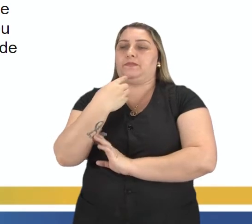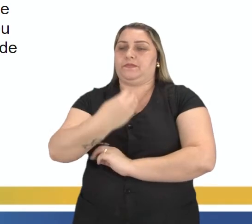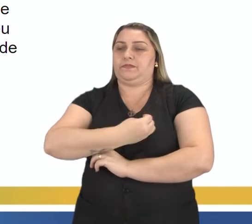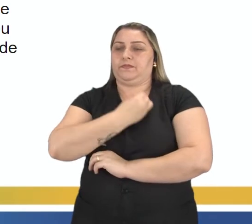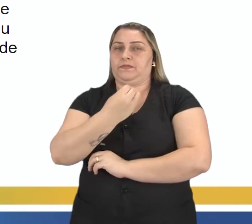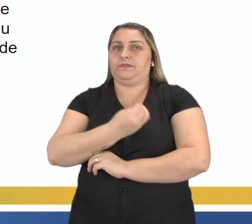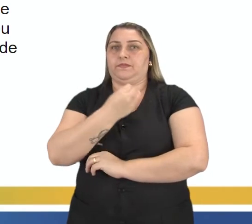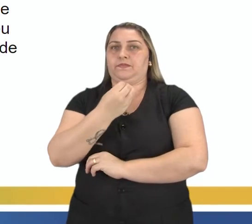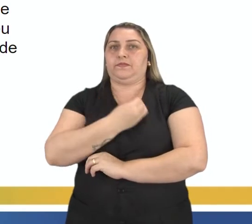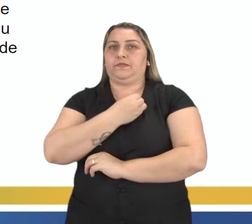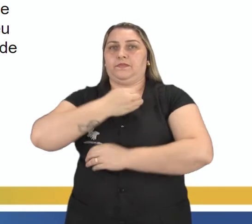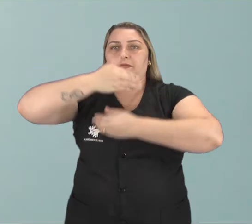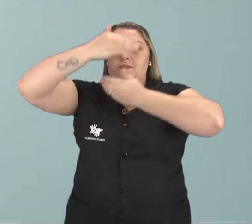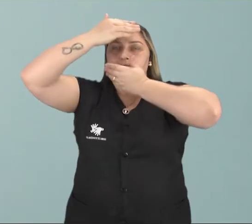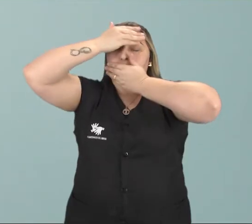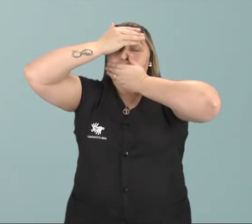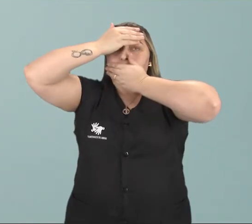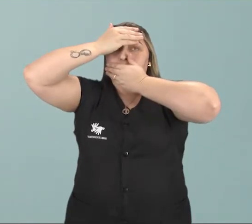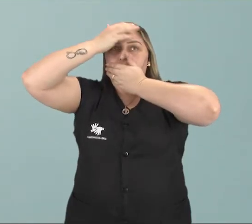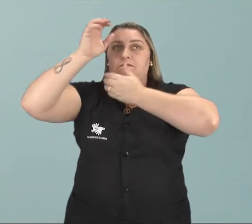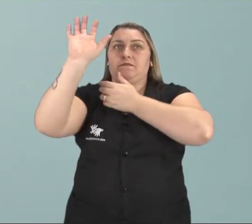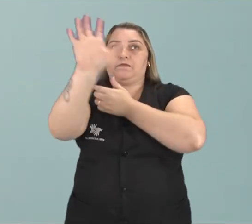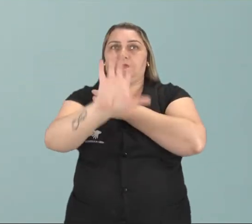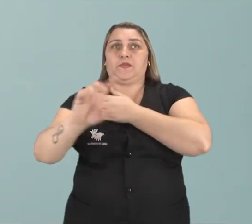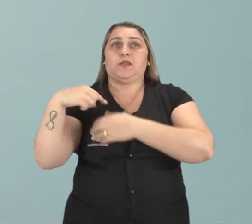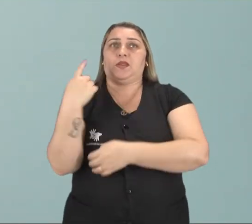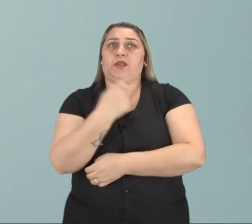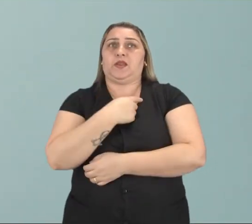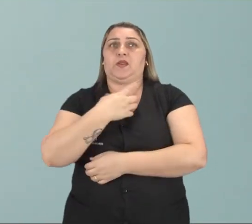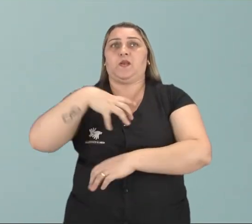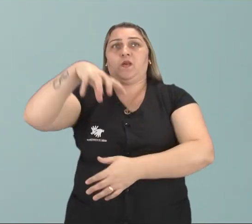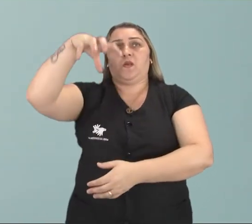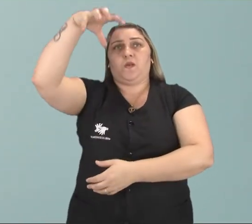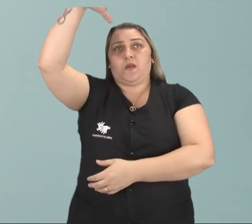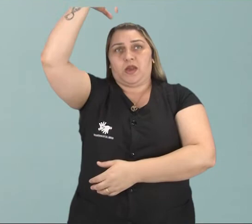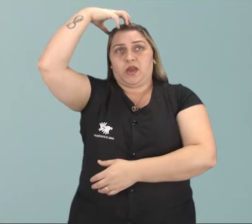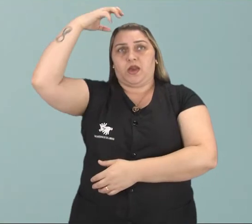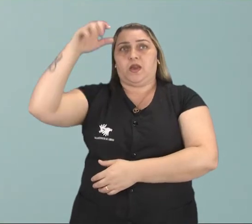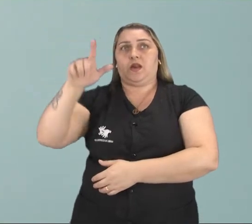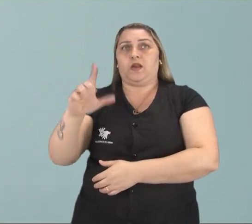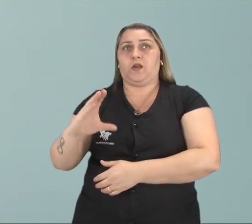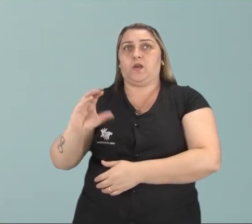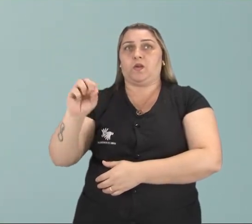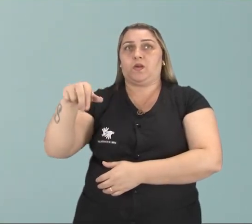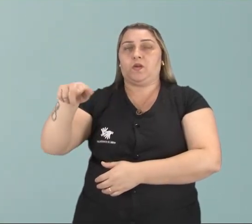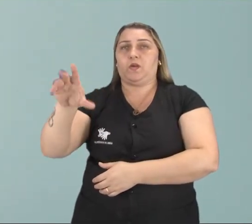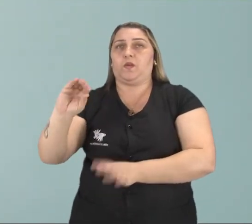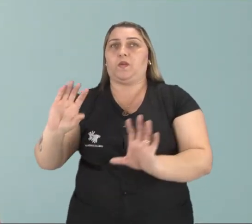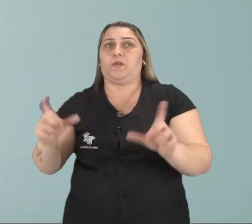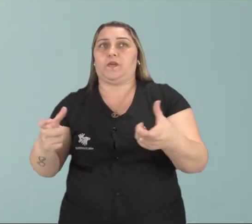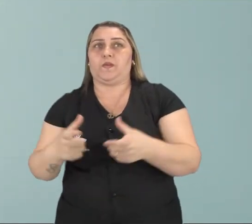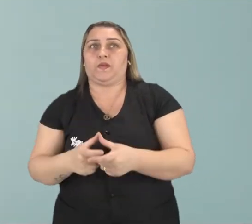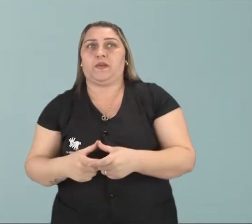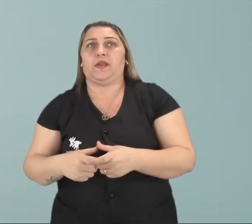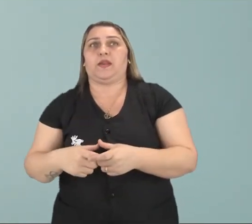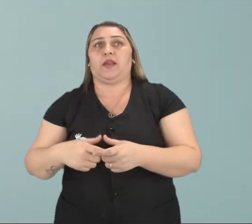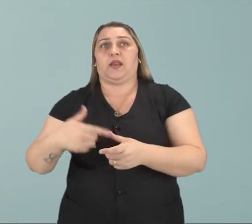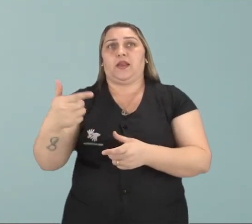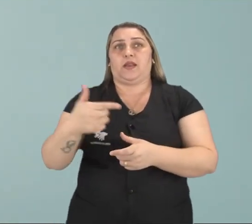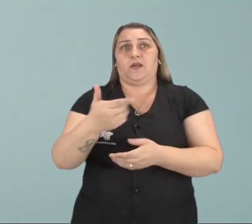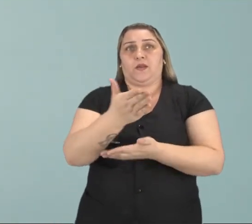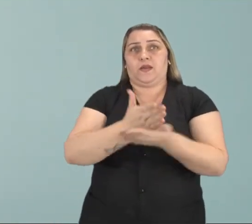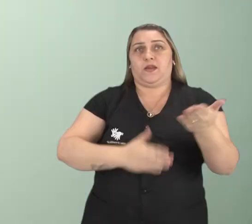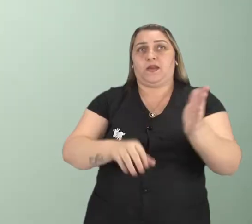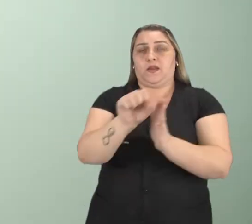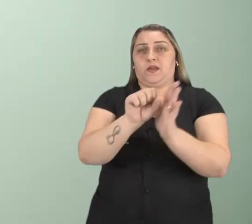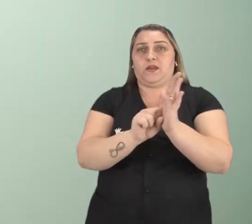do islamismo nessa região. E a gente tem o Reino do Congo, né? Que ele se forma na segunda metade do